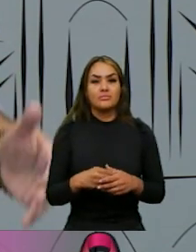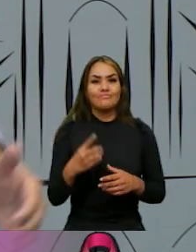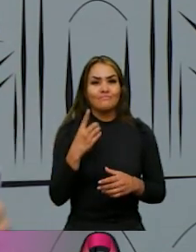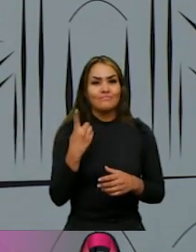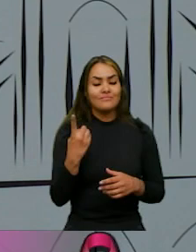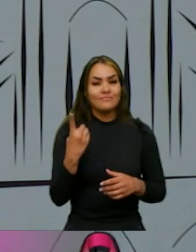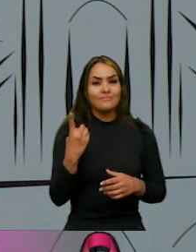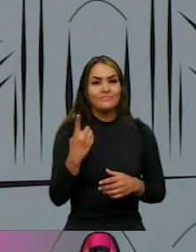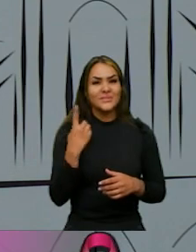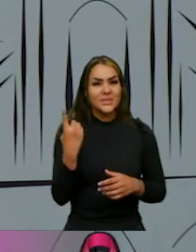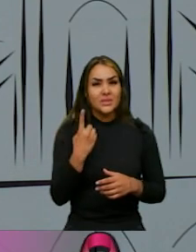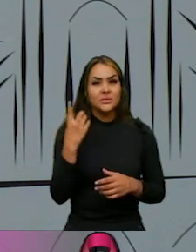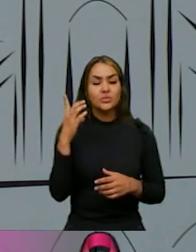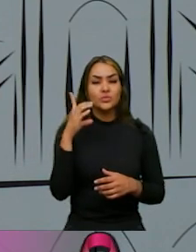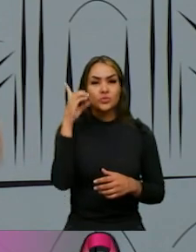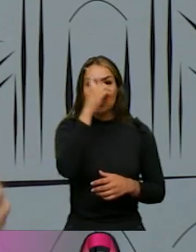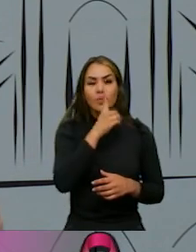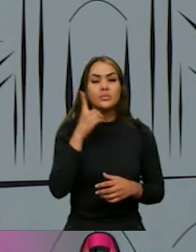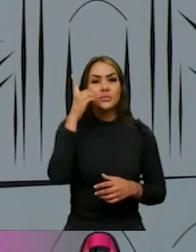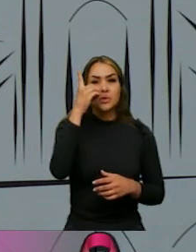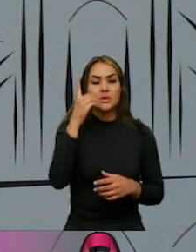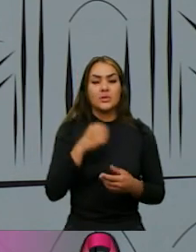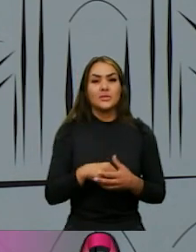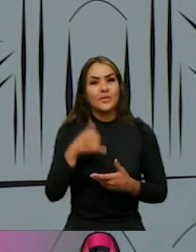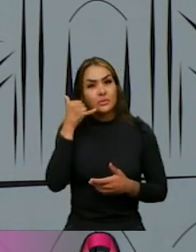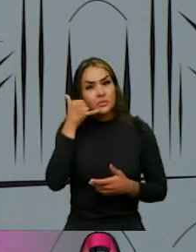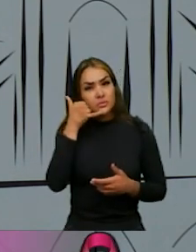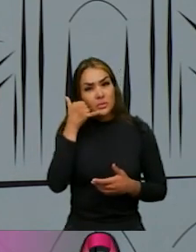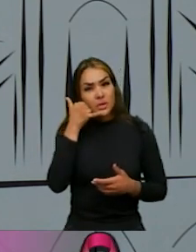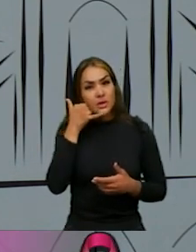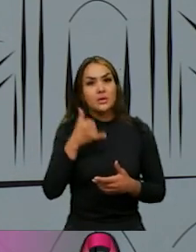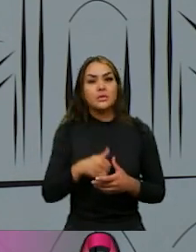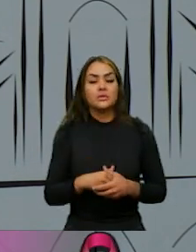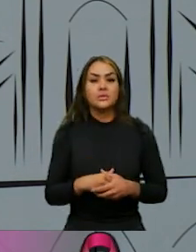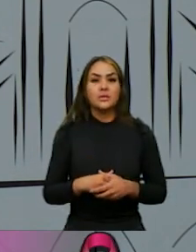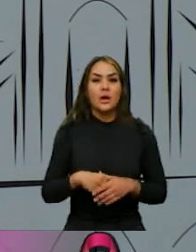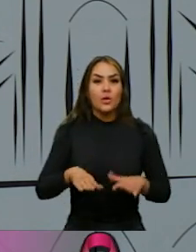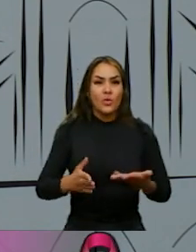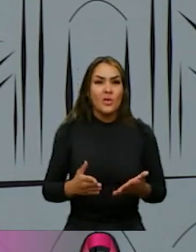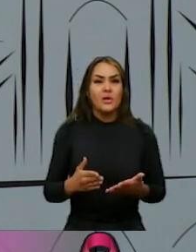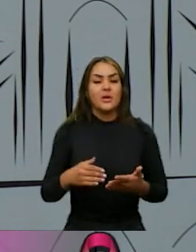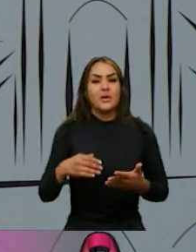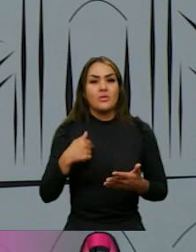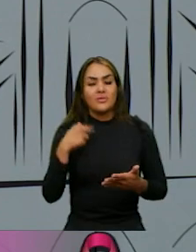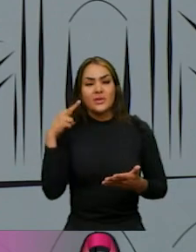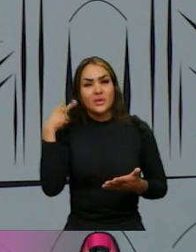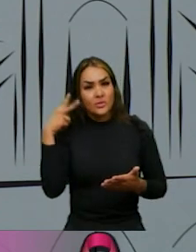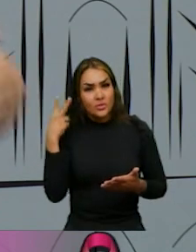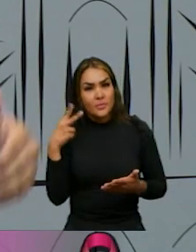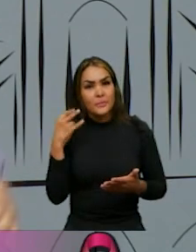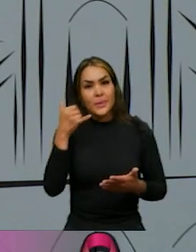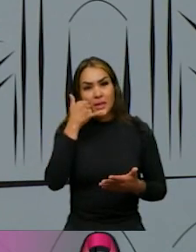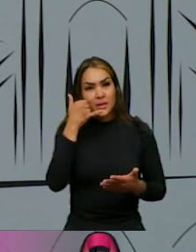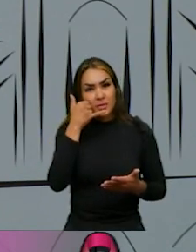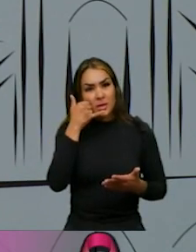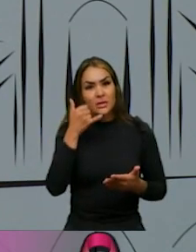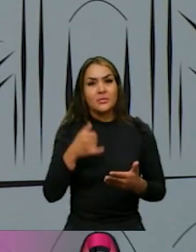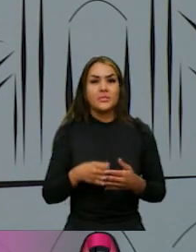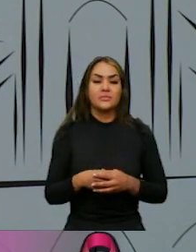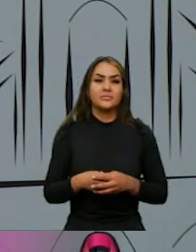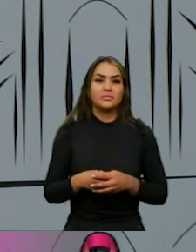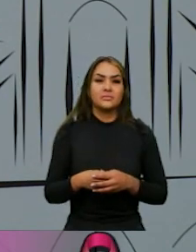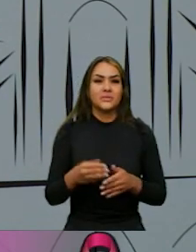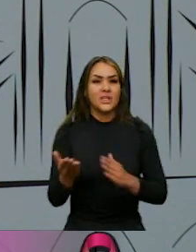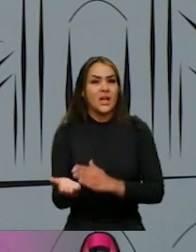telefone tocava, mesmo antes de ser vereador, agora quanto vereador, apoia a gente aqui, um monte